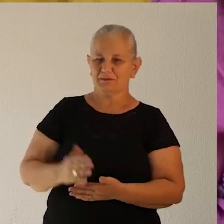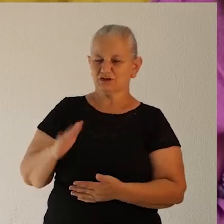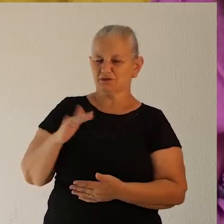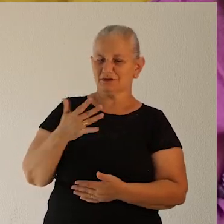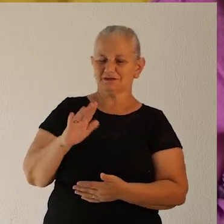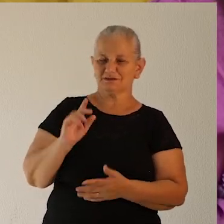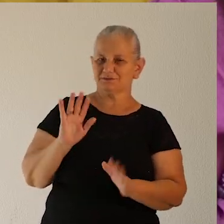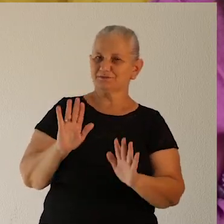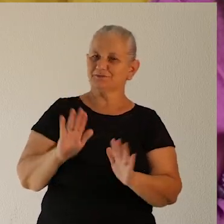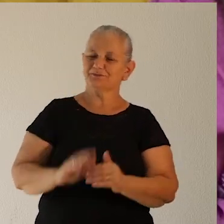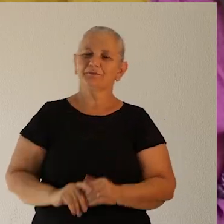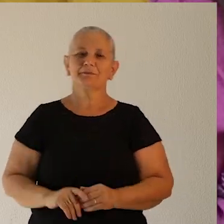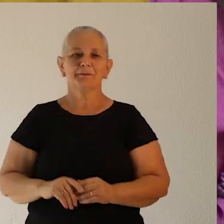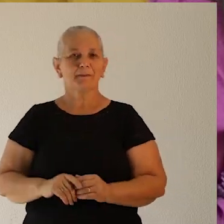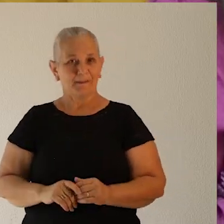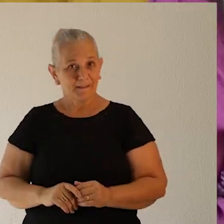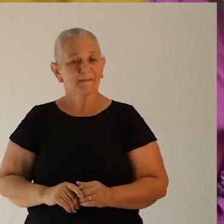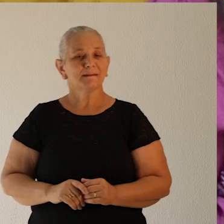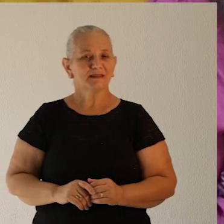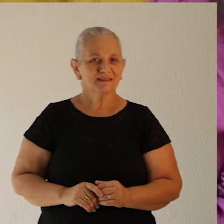assim.